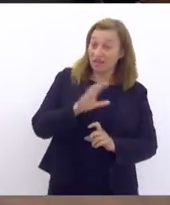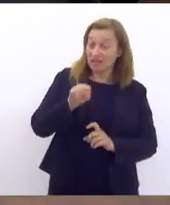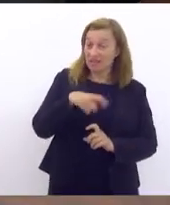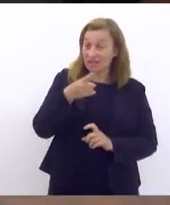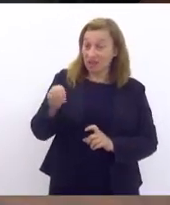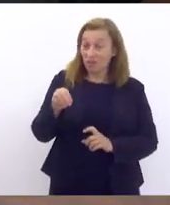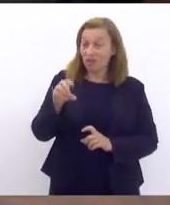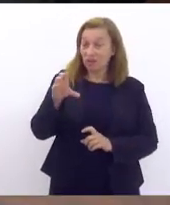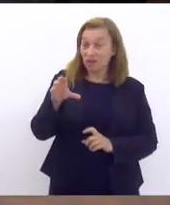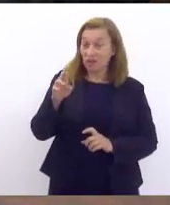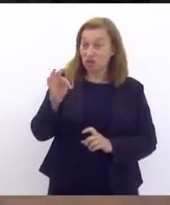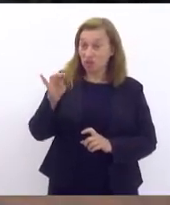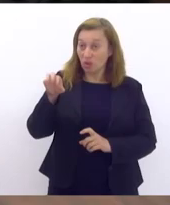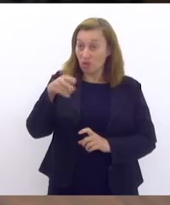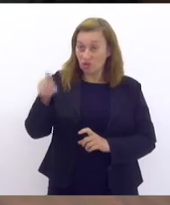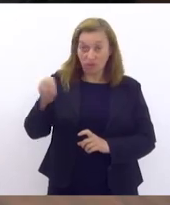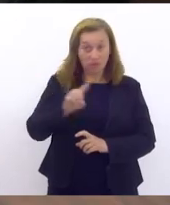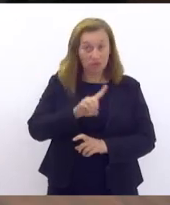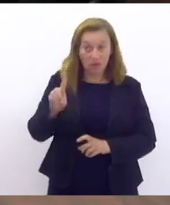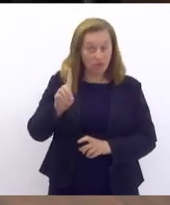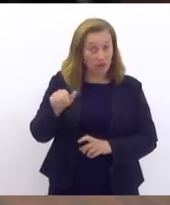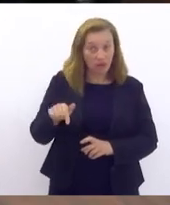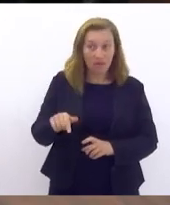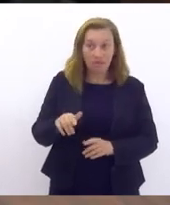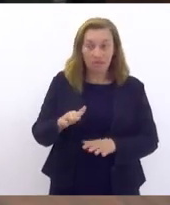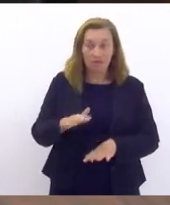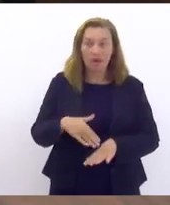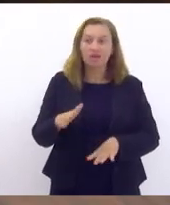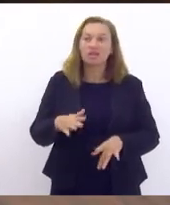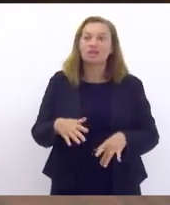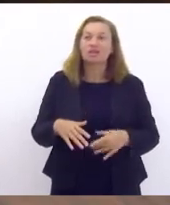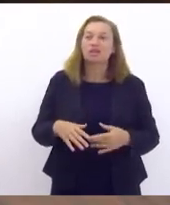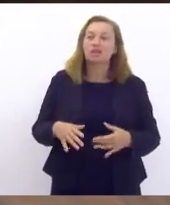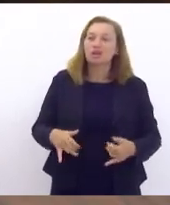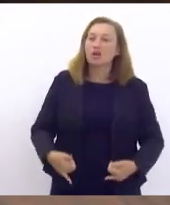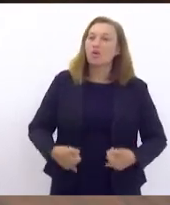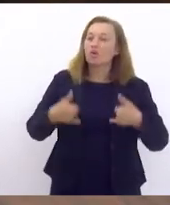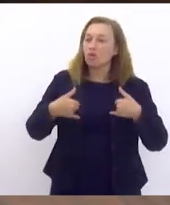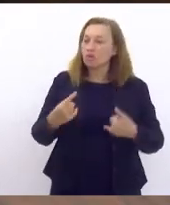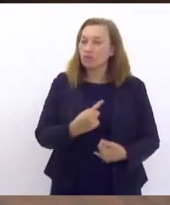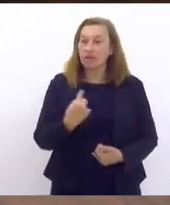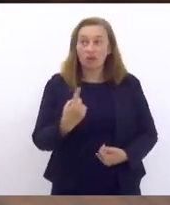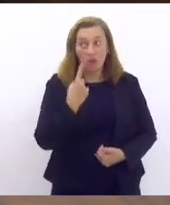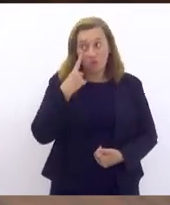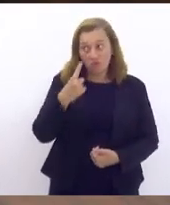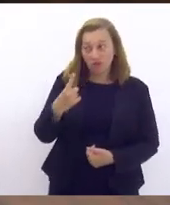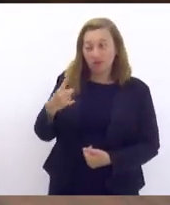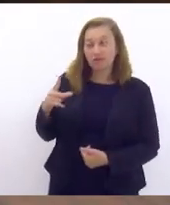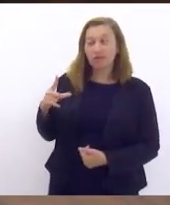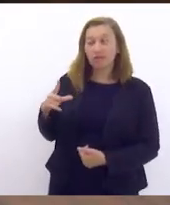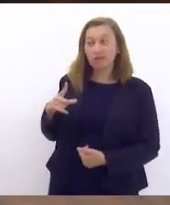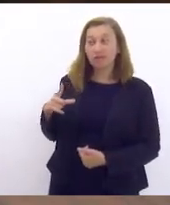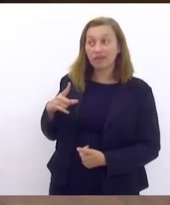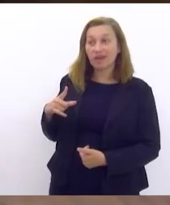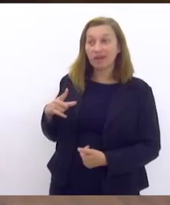Feira de São Cristóvão, para nós é um orgulho, e eu vi aqui que você trouxe uns adeptos aqui